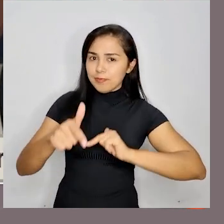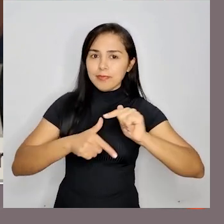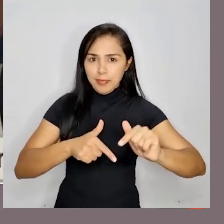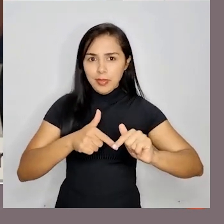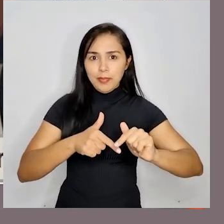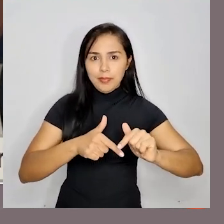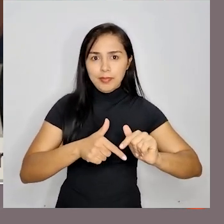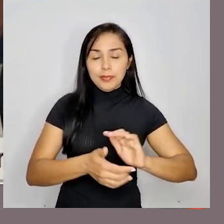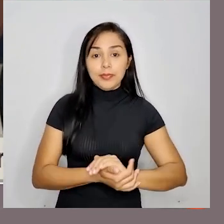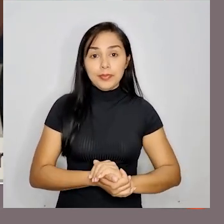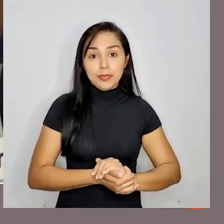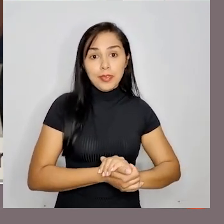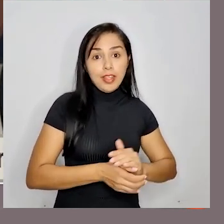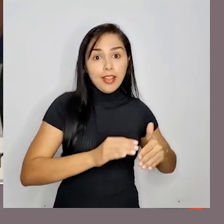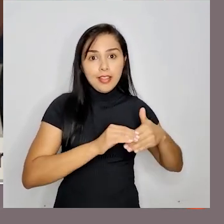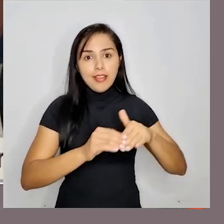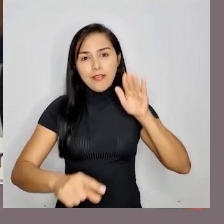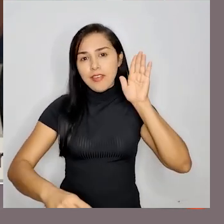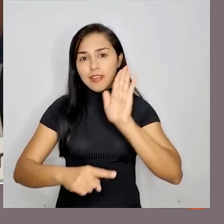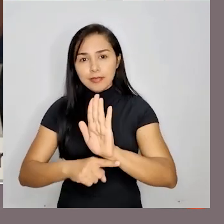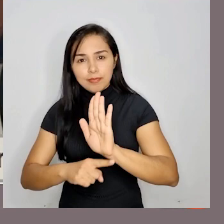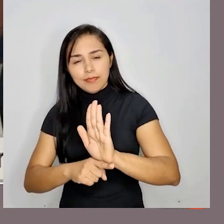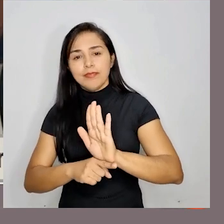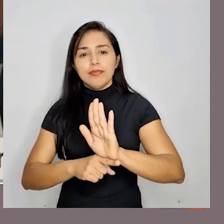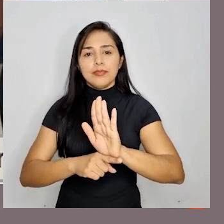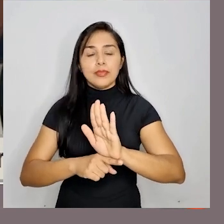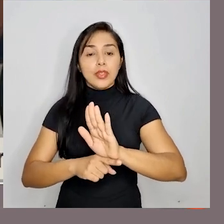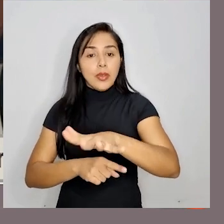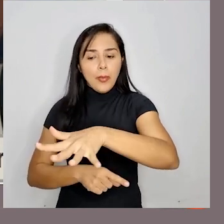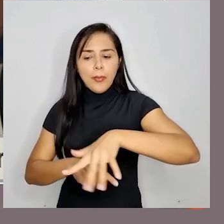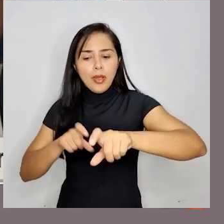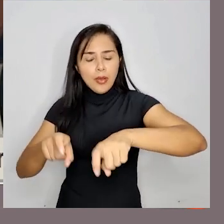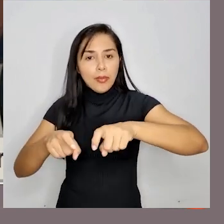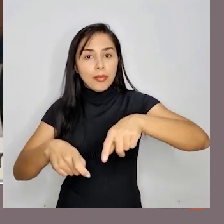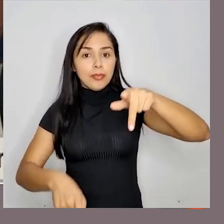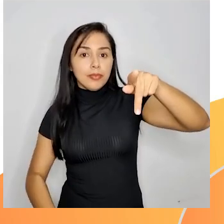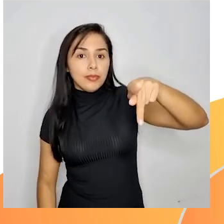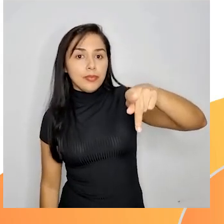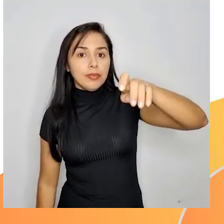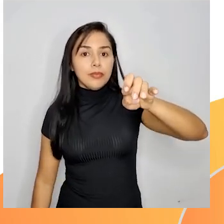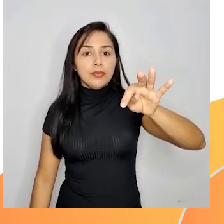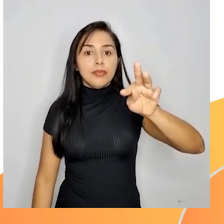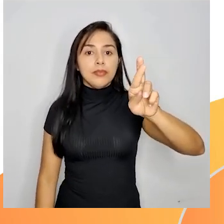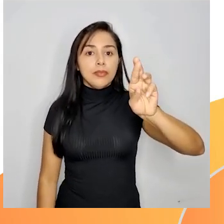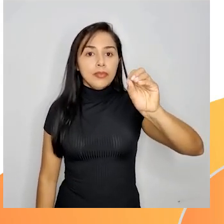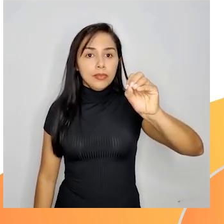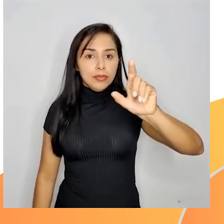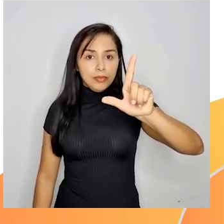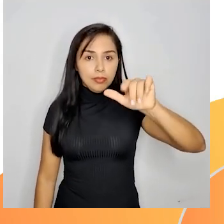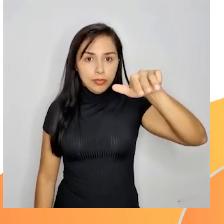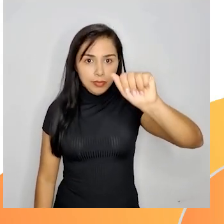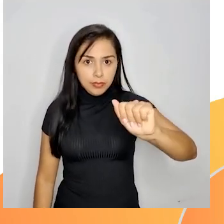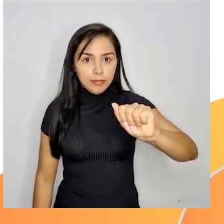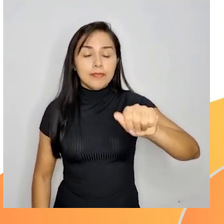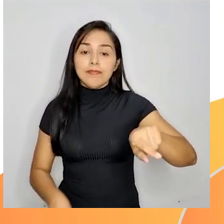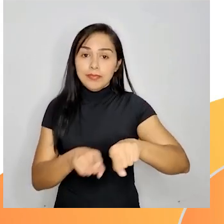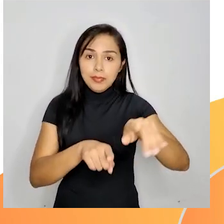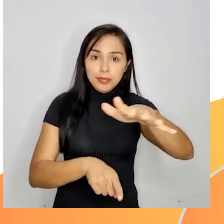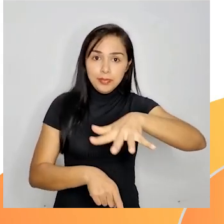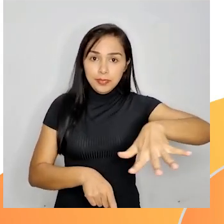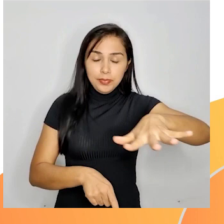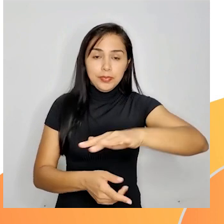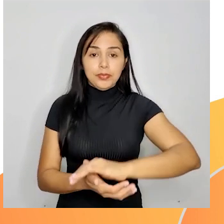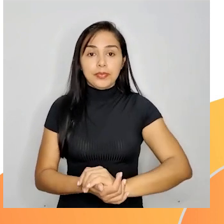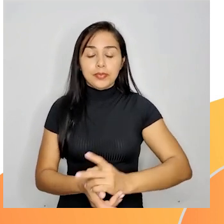serviços diversos ao povoado, Petrolina e região. Na outra notícia nós temos,